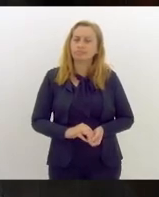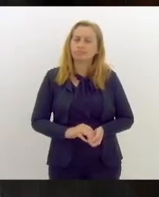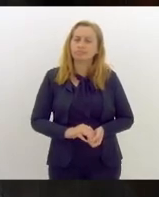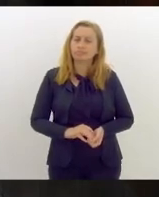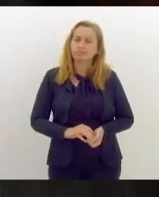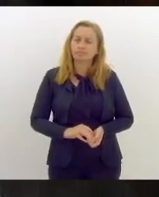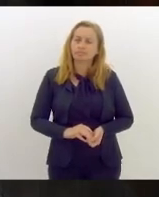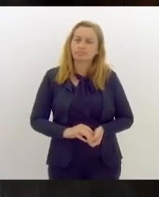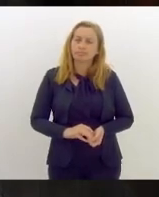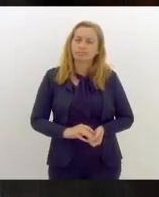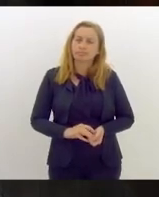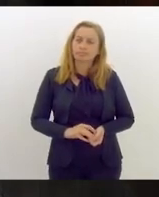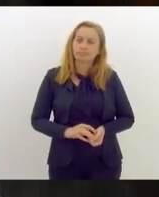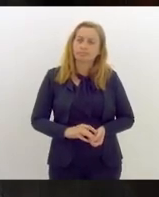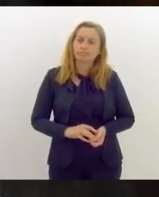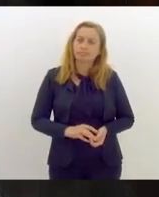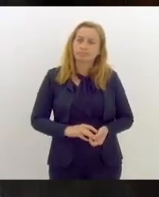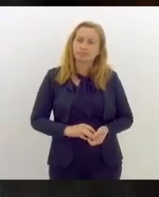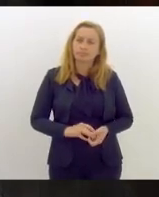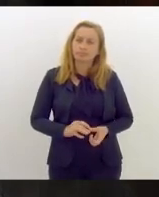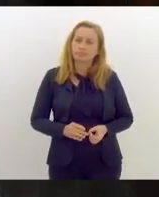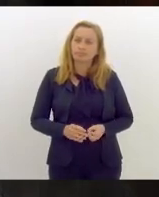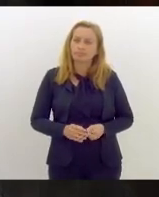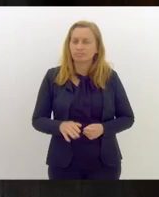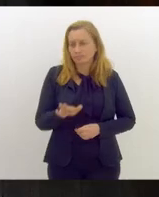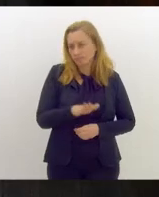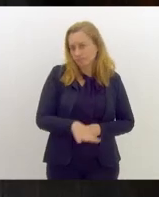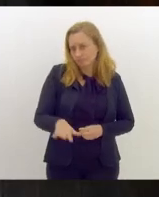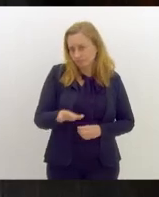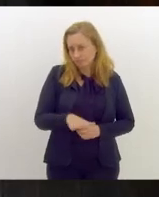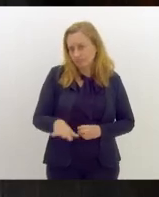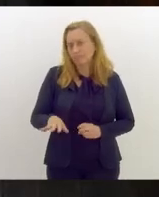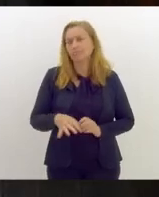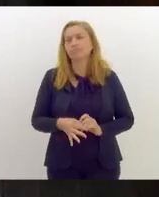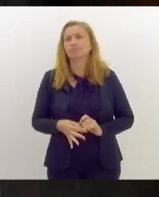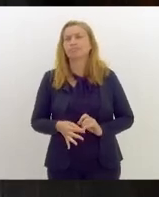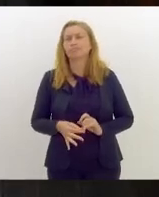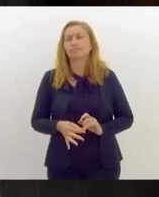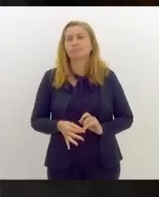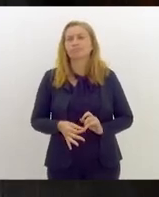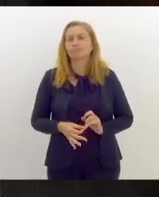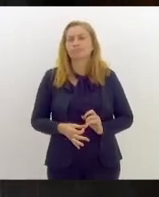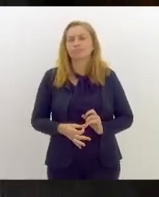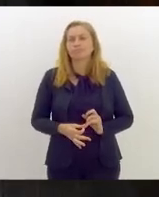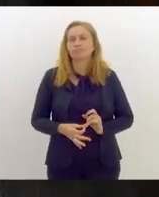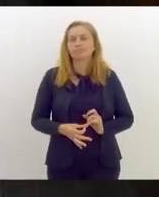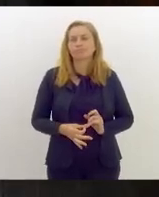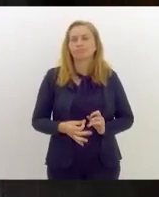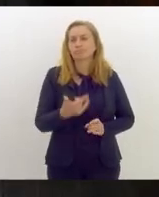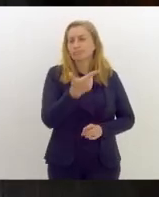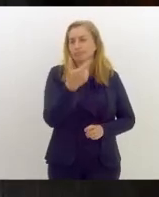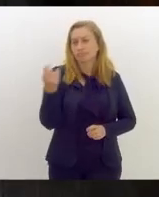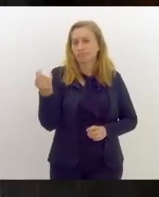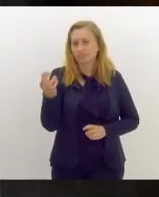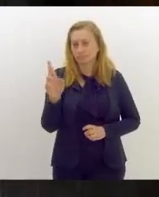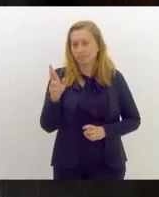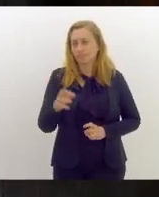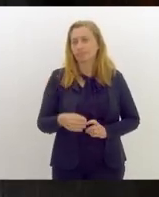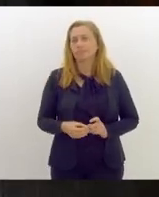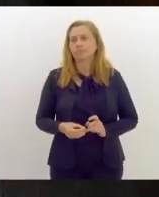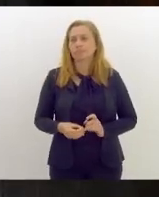para as crianças na ordem de 200 reais